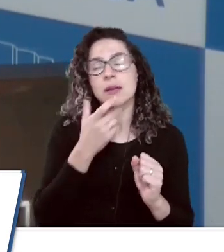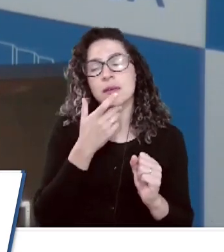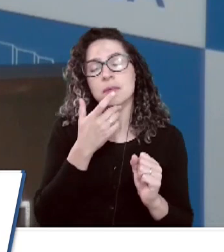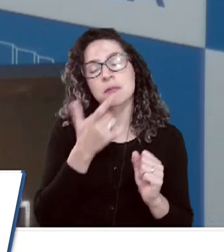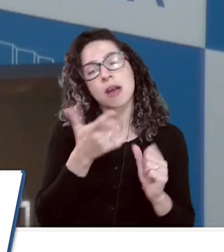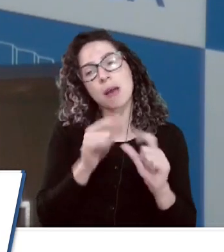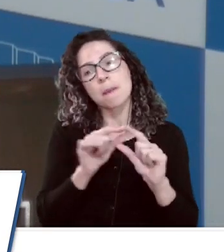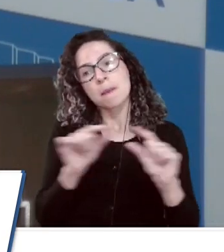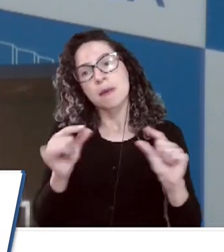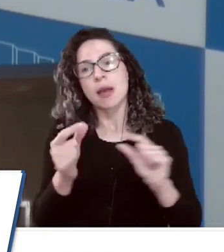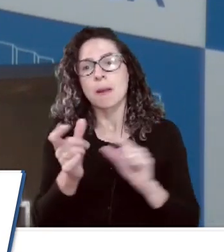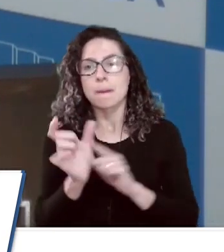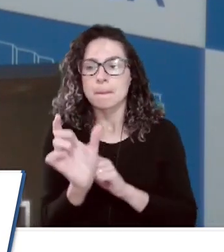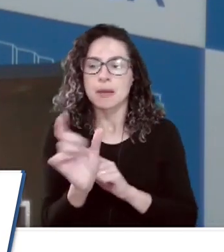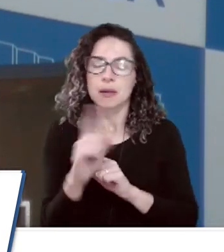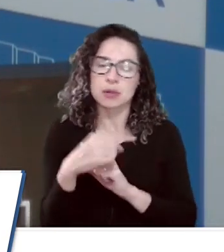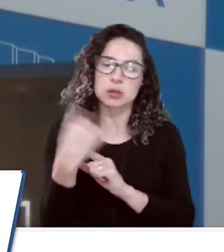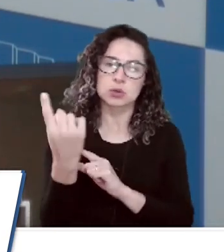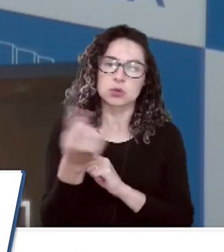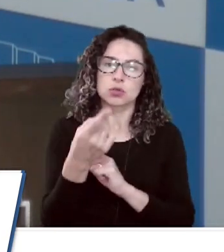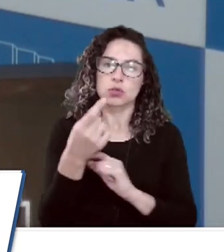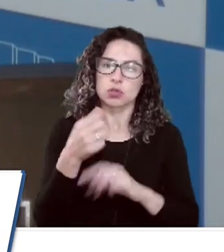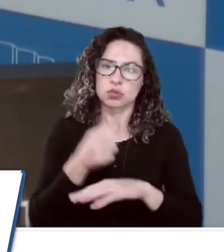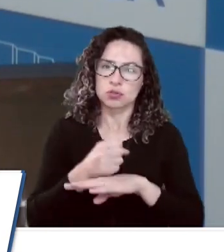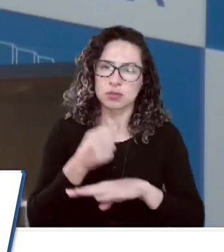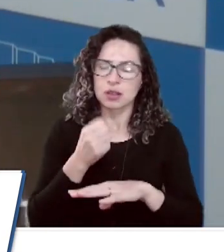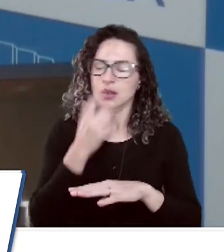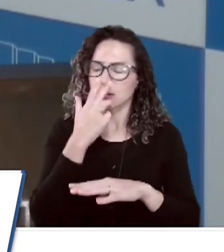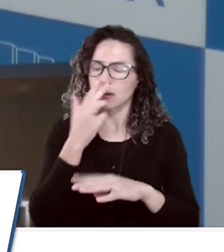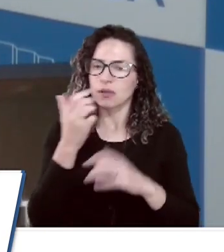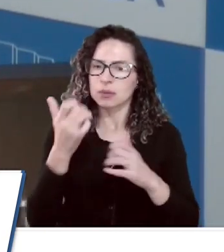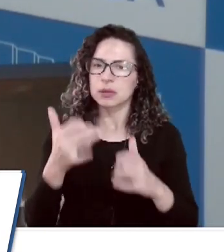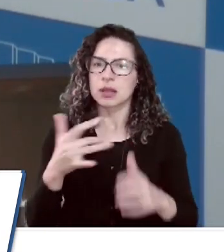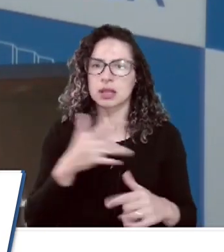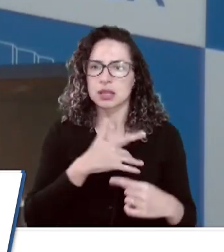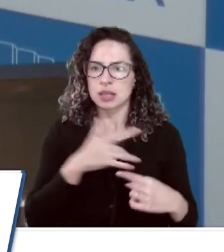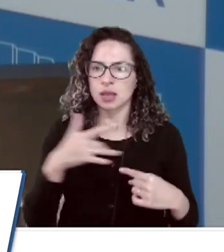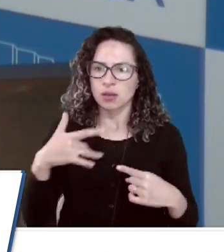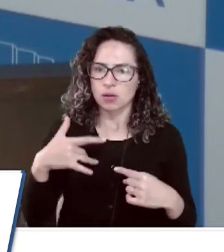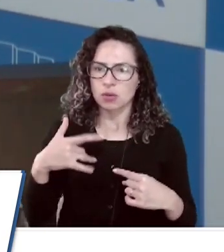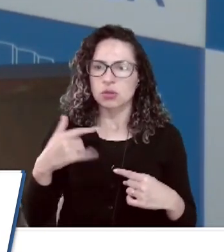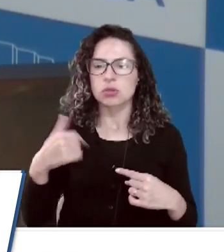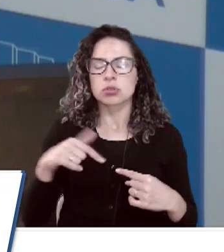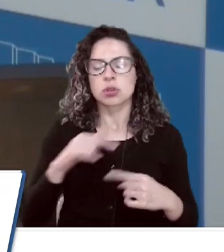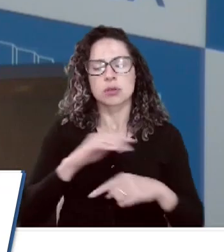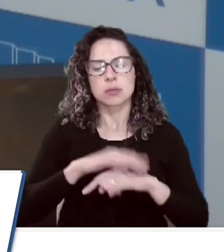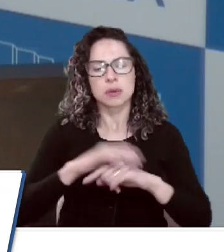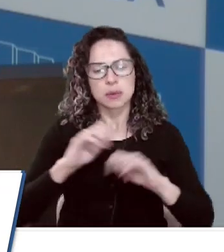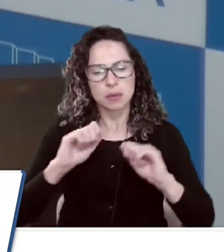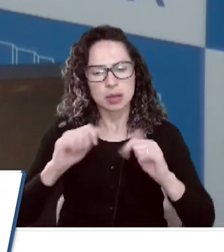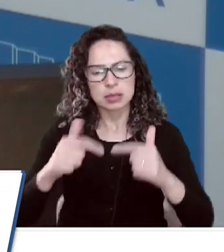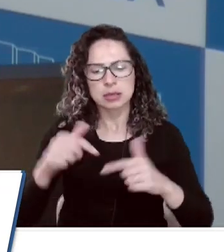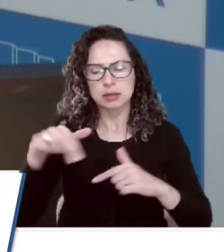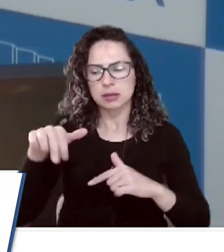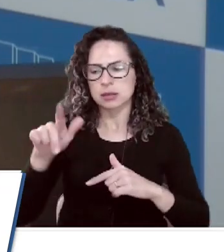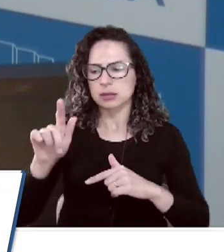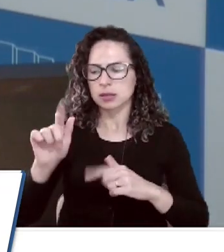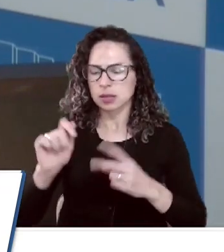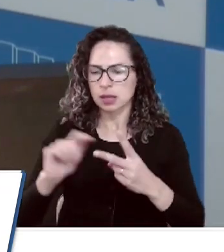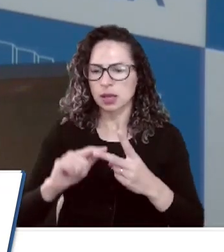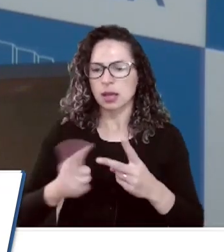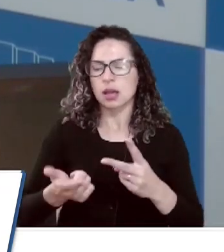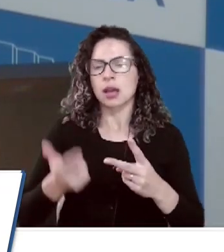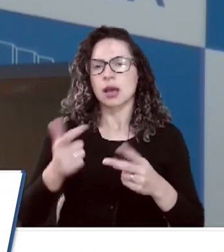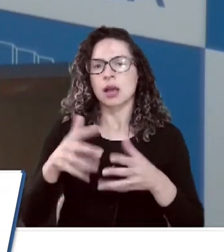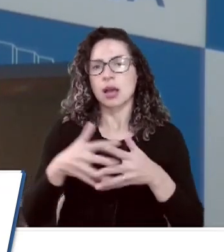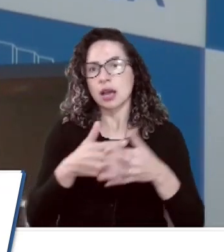todos nós e para os francanos. Igual eu falei sobre a saúde, nós atuamos no NGA, atuamos na carreira da mamografia,